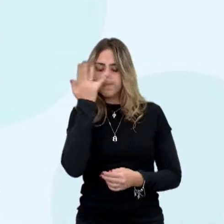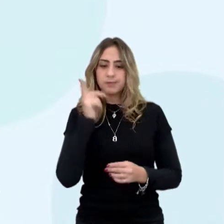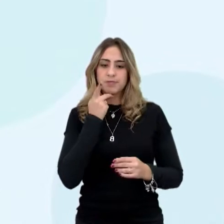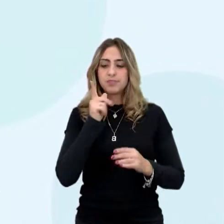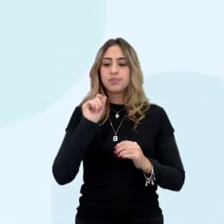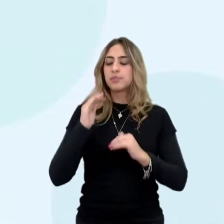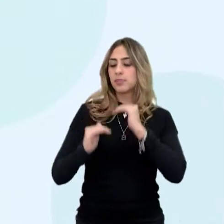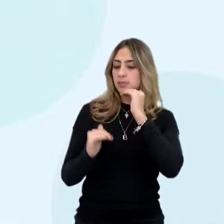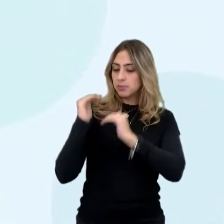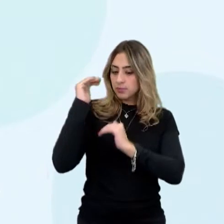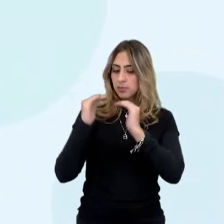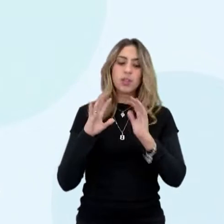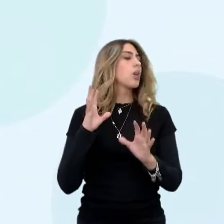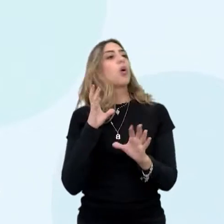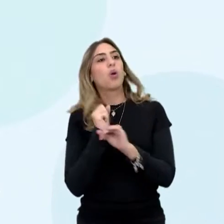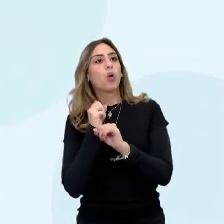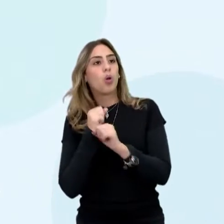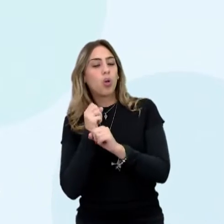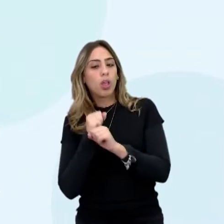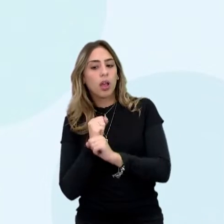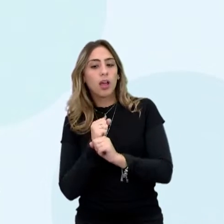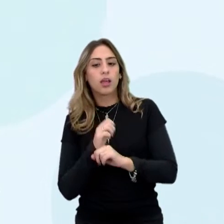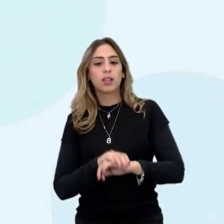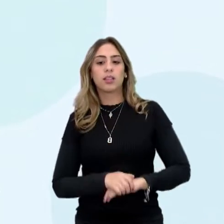Ok? Coleta,